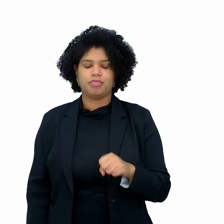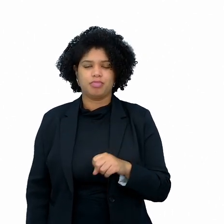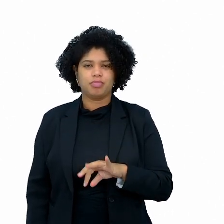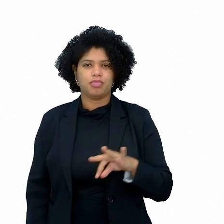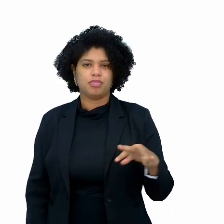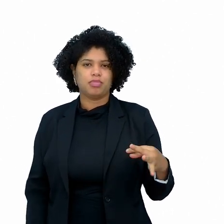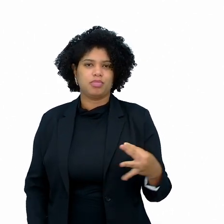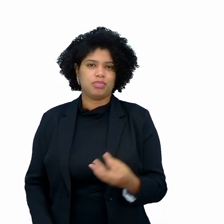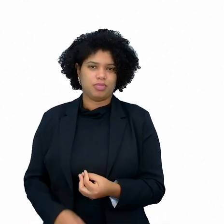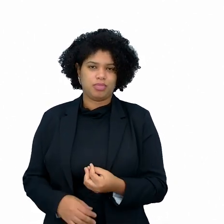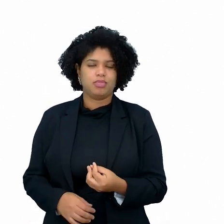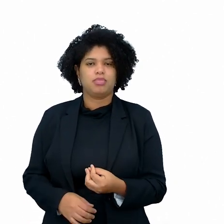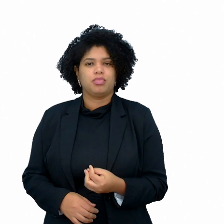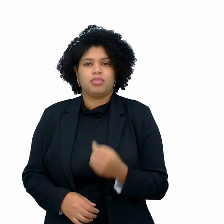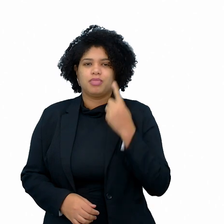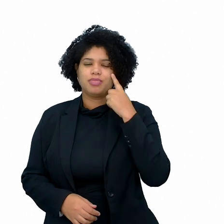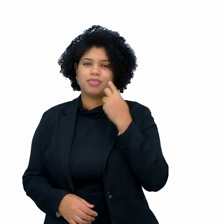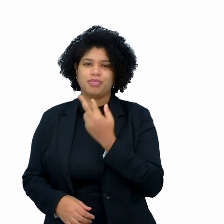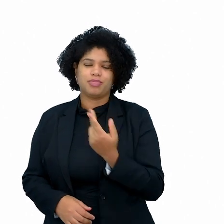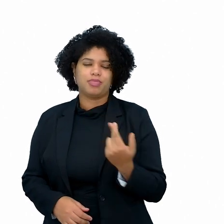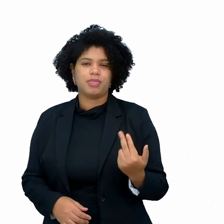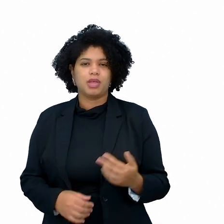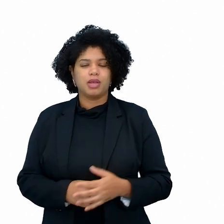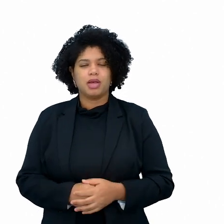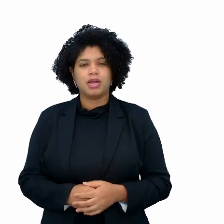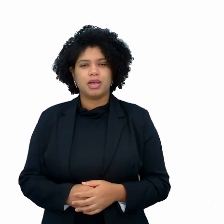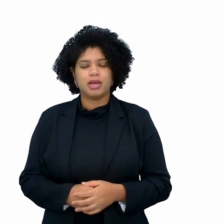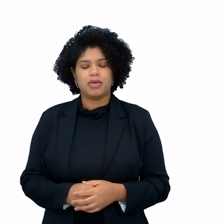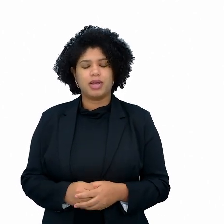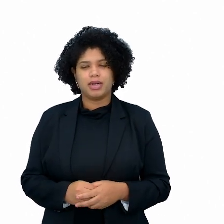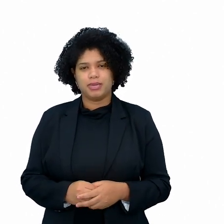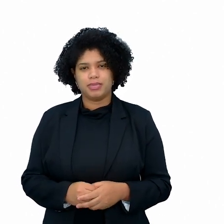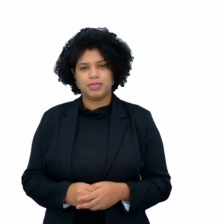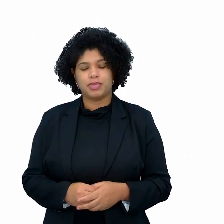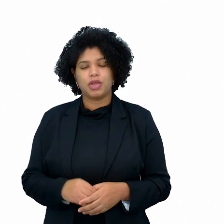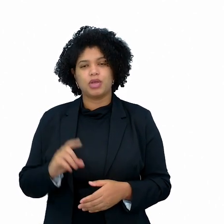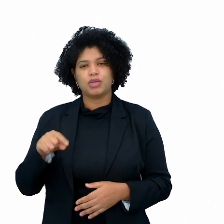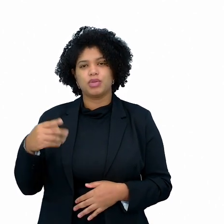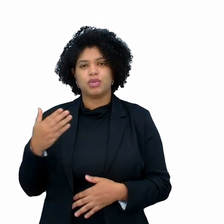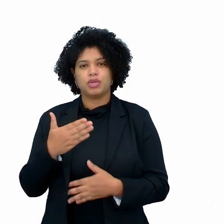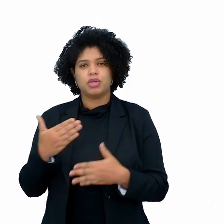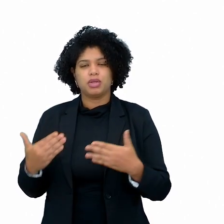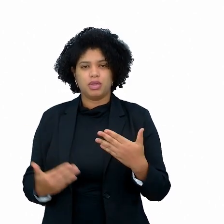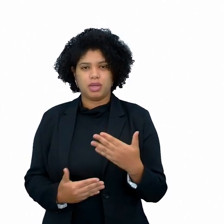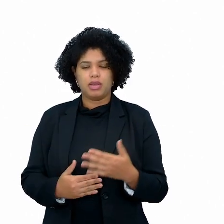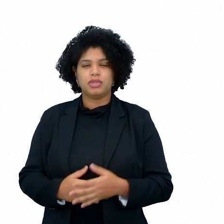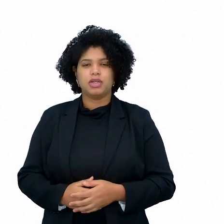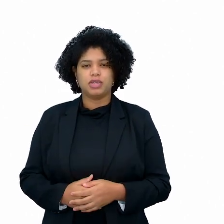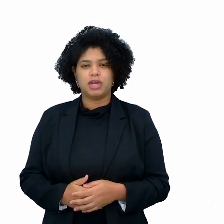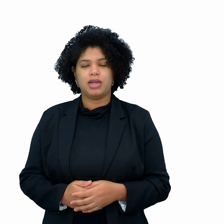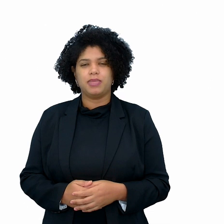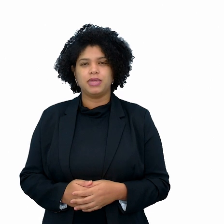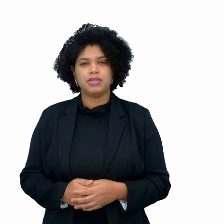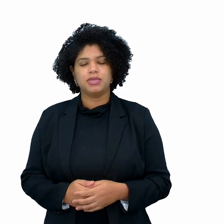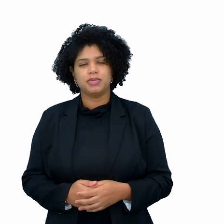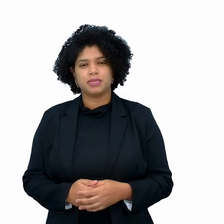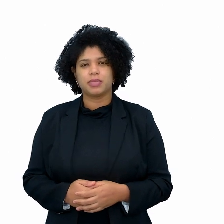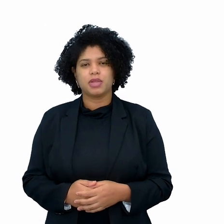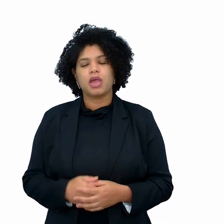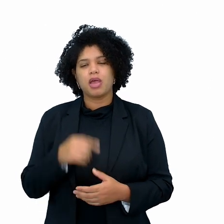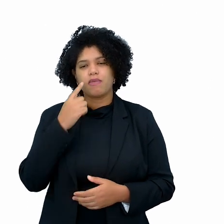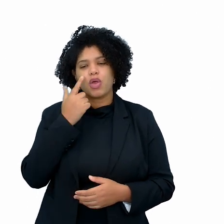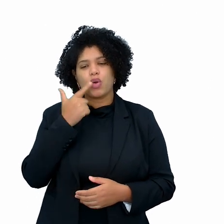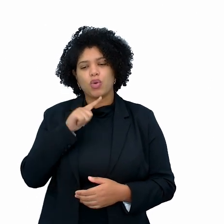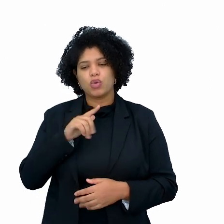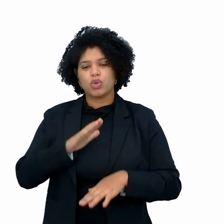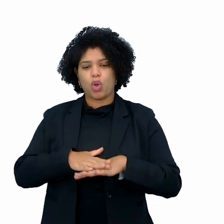mundo pensar dessa forma também. No próximo slide, a outra sugestão que nós estamos trazendo para vocês,